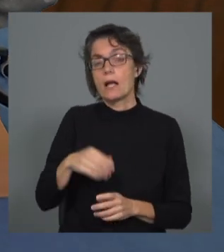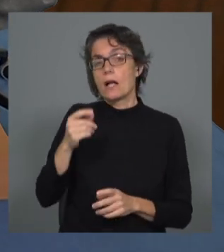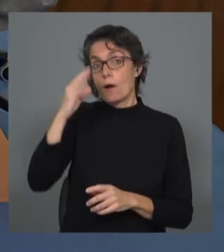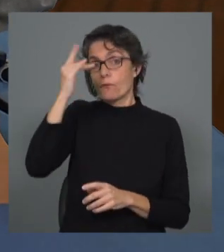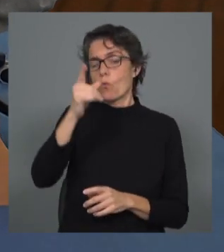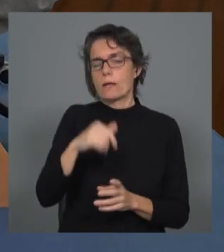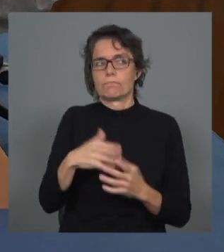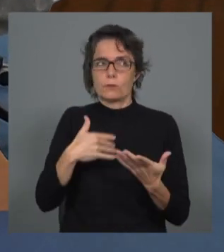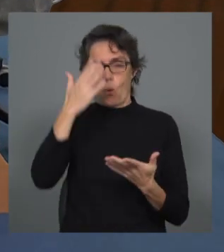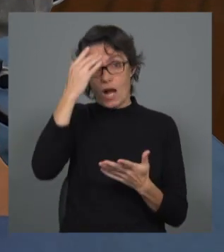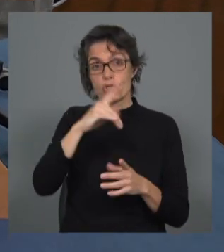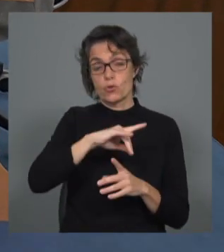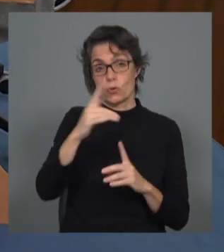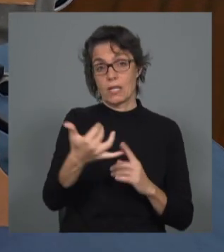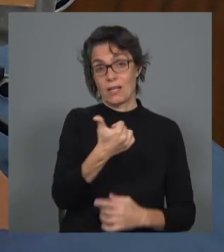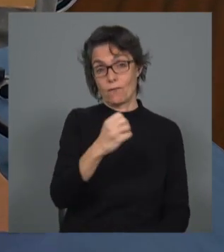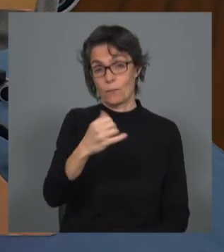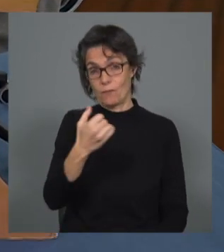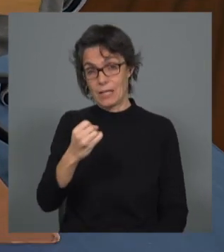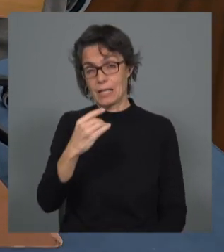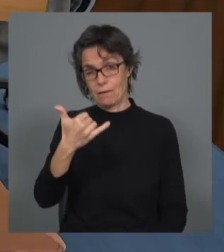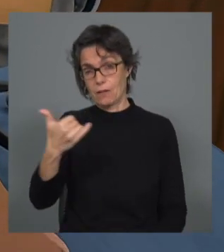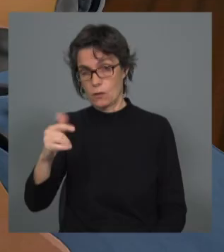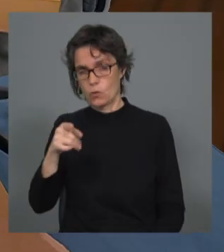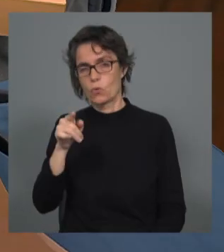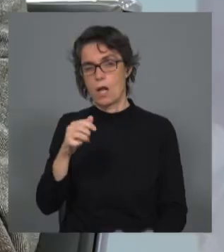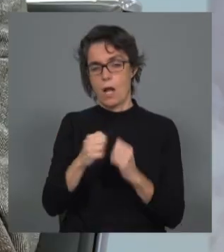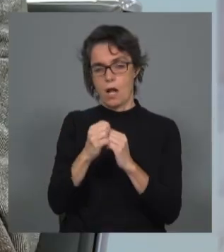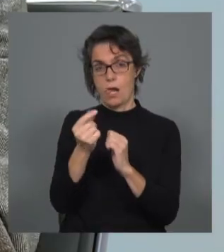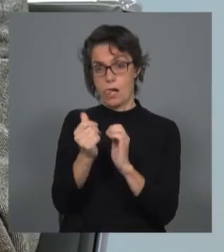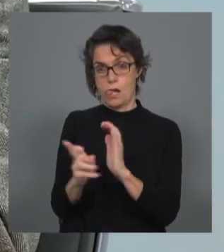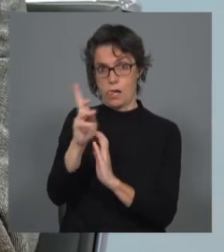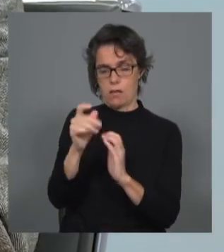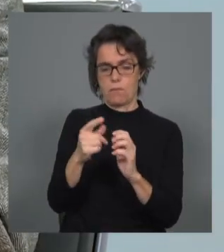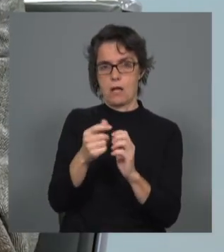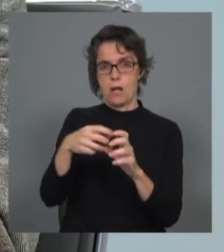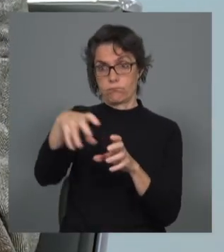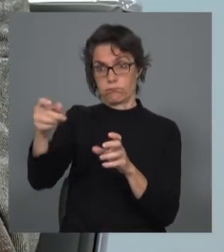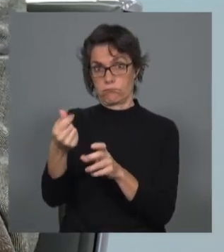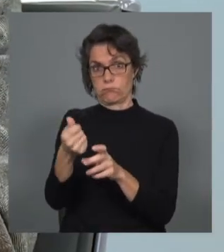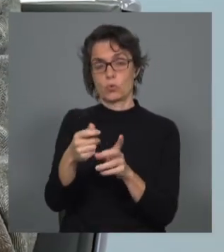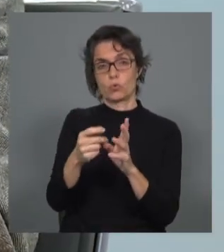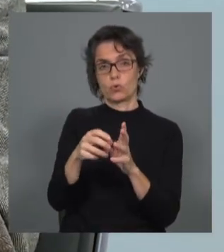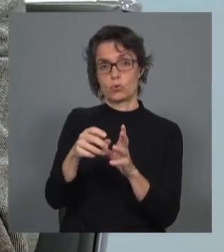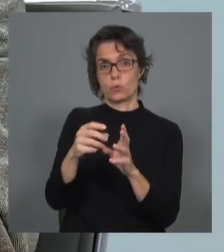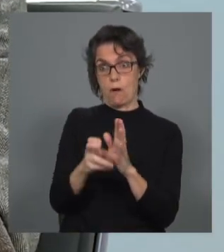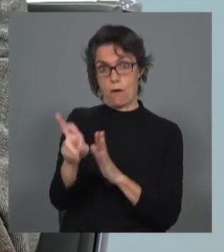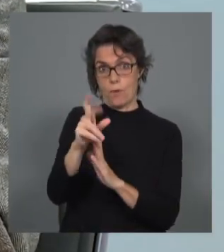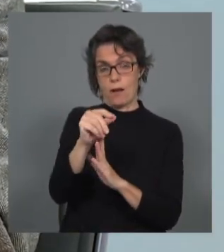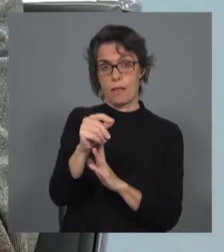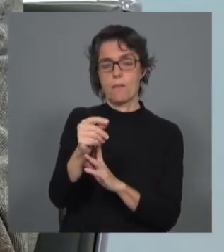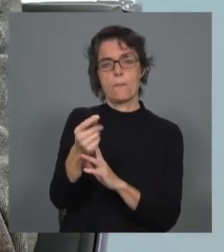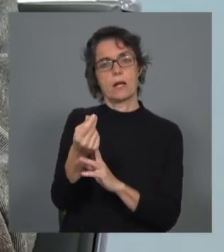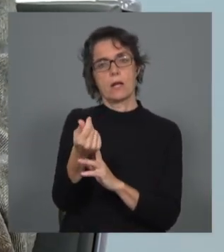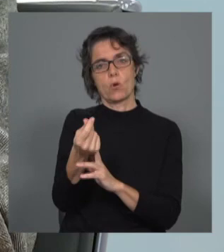uma tempestade perfeita. Aumento do preço do papel, aumento dos custos de distribuição e aumento dos custos